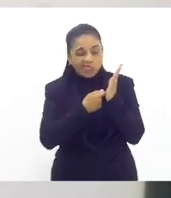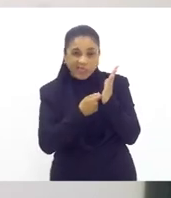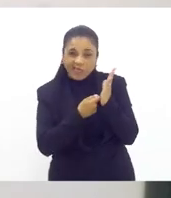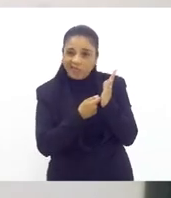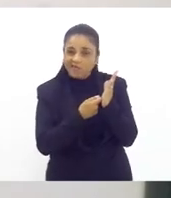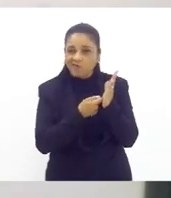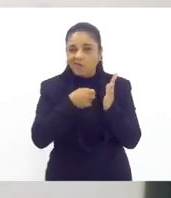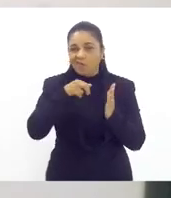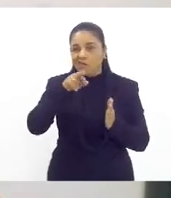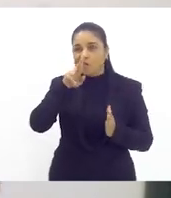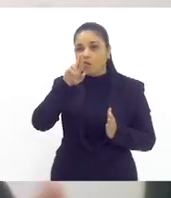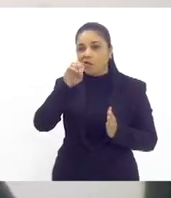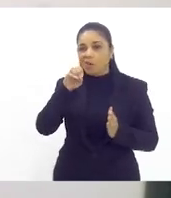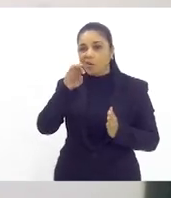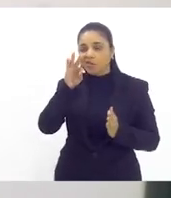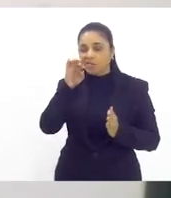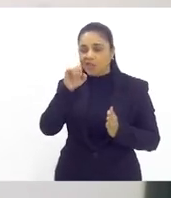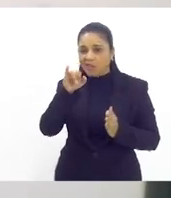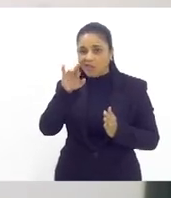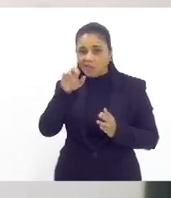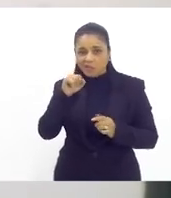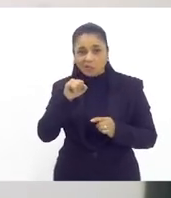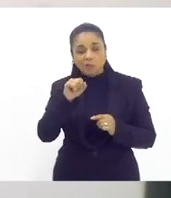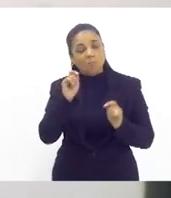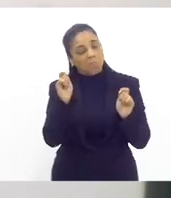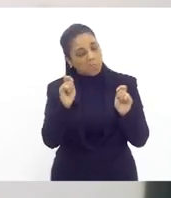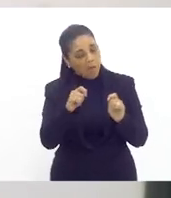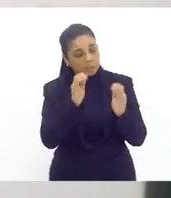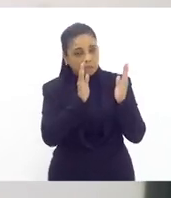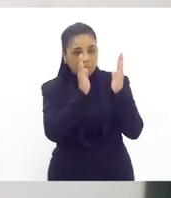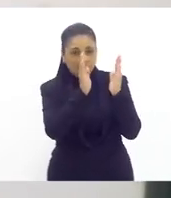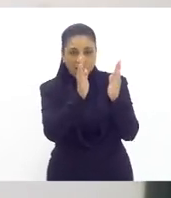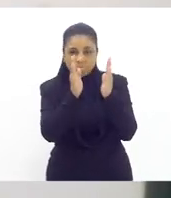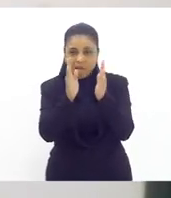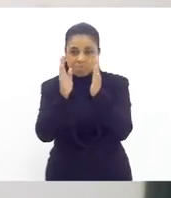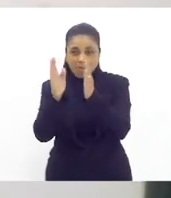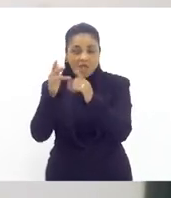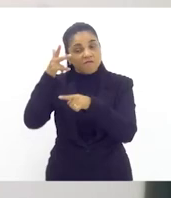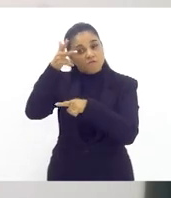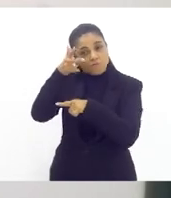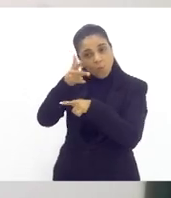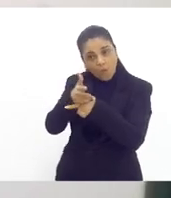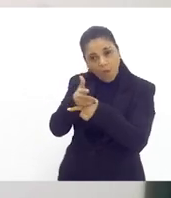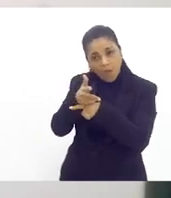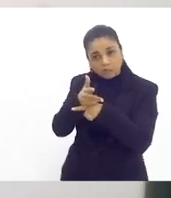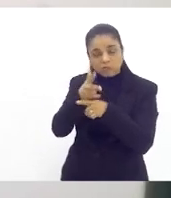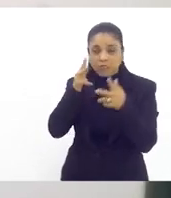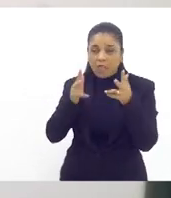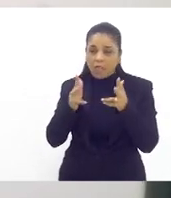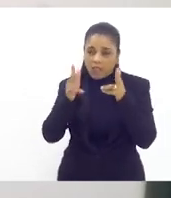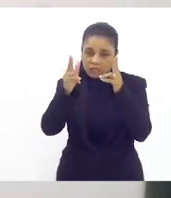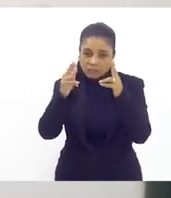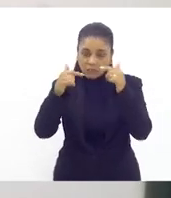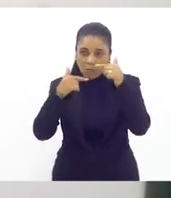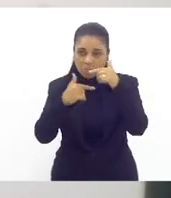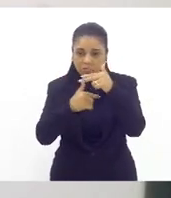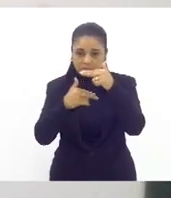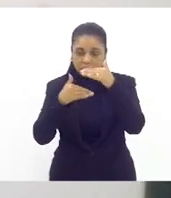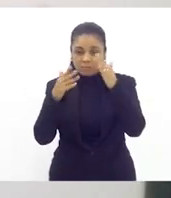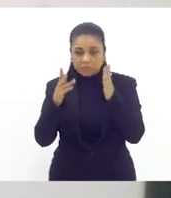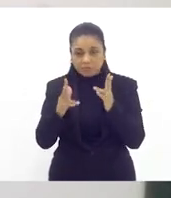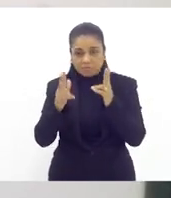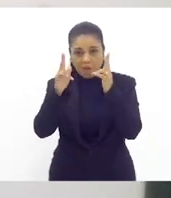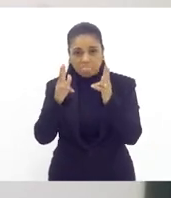vídeo pode depois você mais parte uma etapa disso por exemplo pode ser a filmagem ou pode ser a edição ou pode ser mixagem